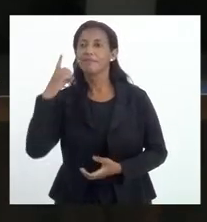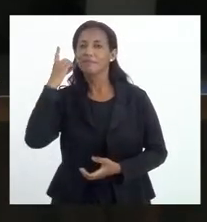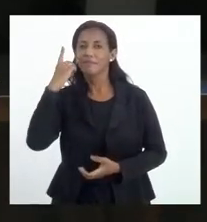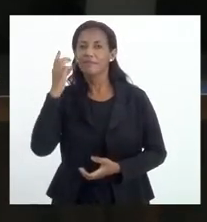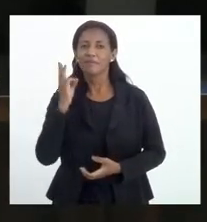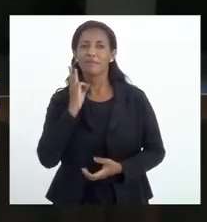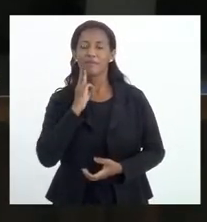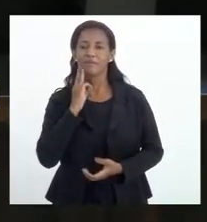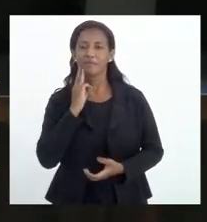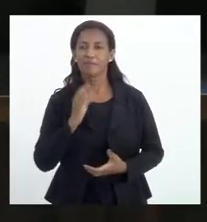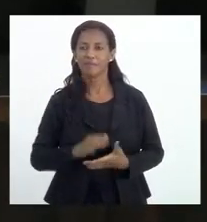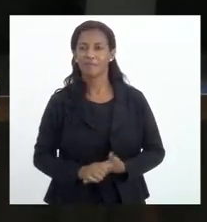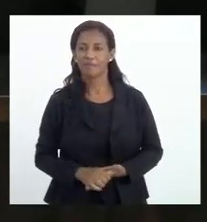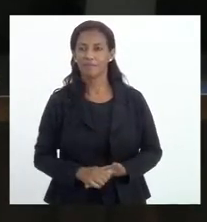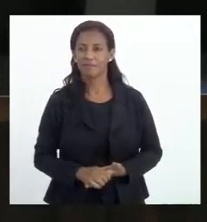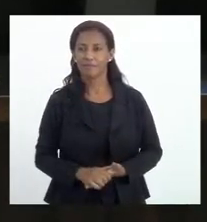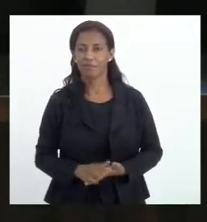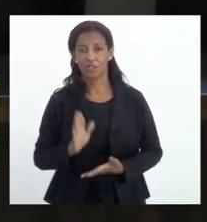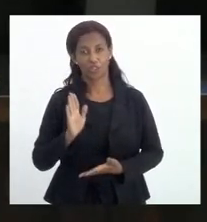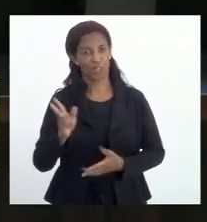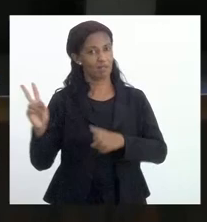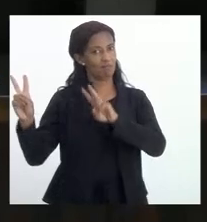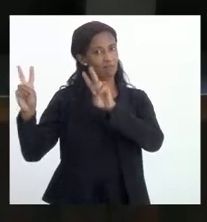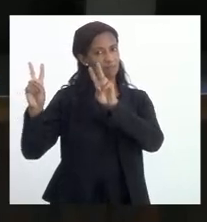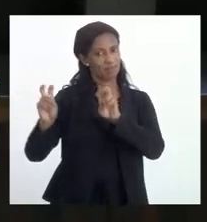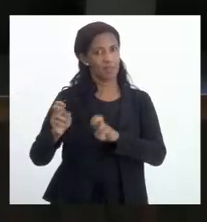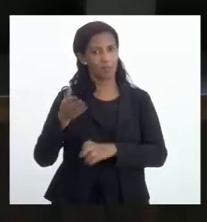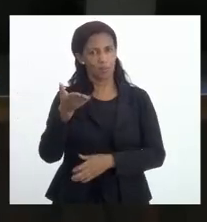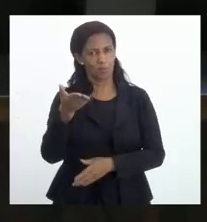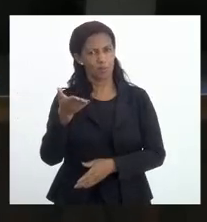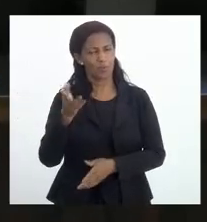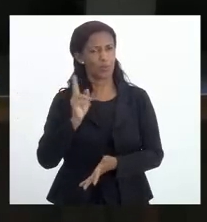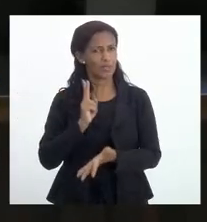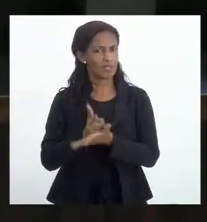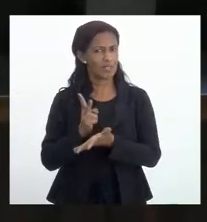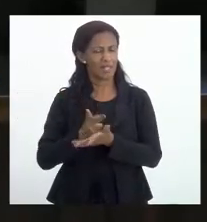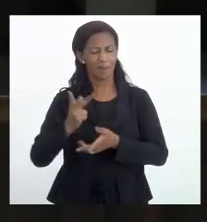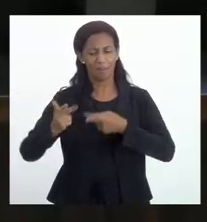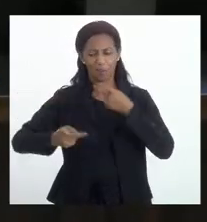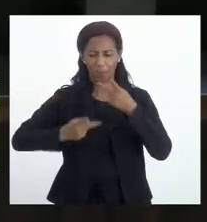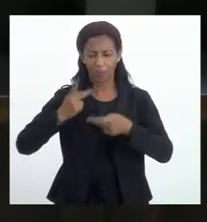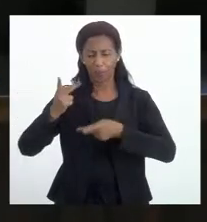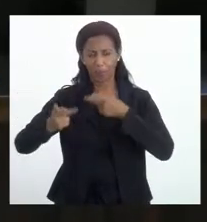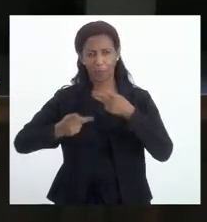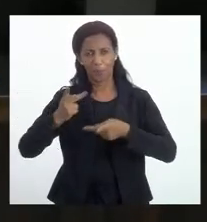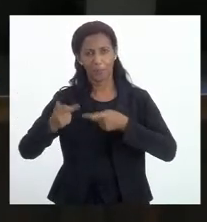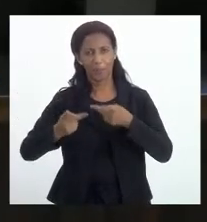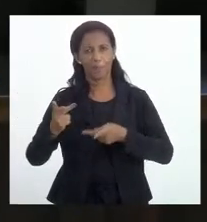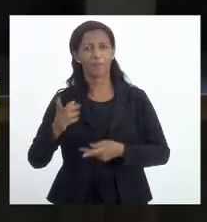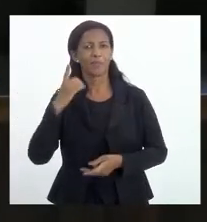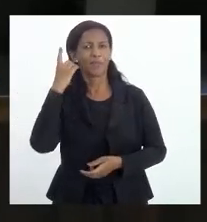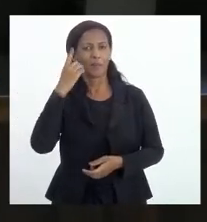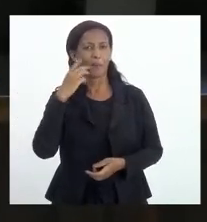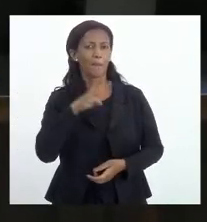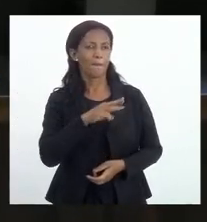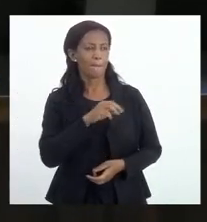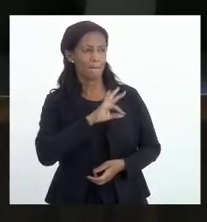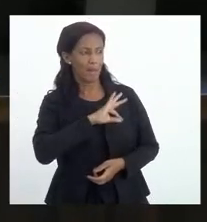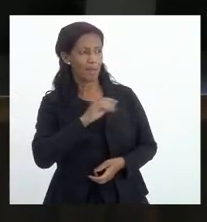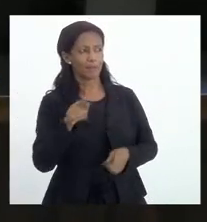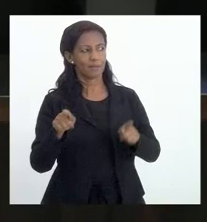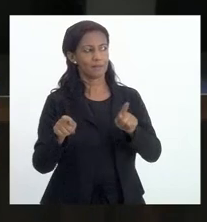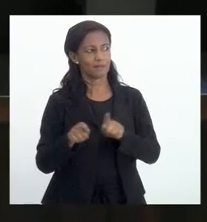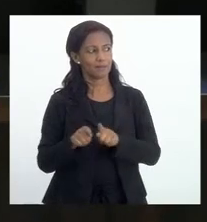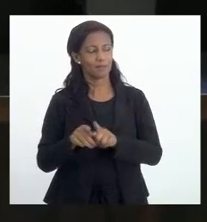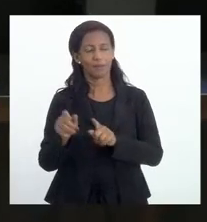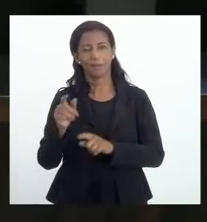Valdec, já que esse é um tema que o senhor sempre se pronuncia muito, deputada Marta Rocha também, é